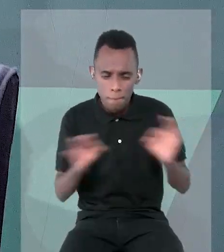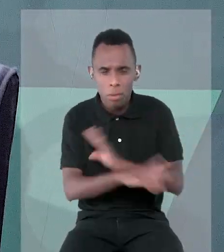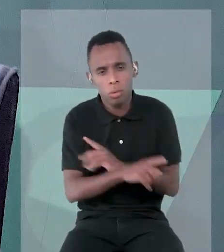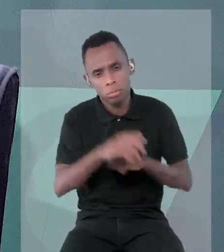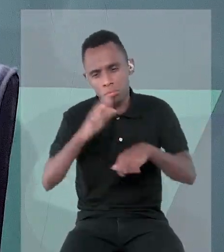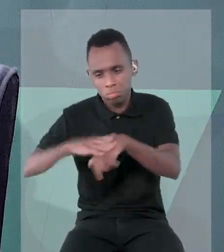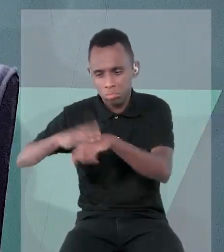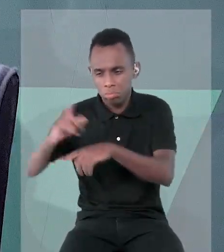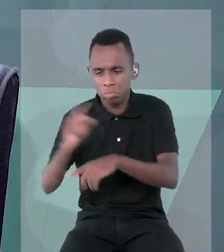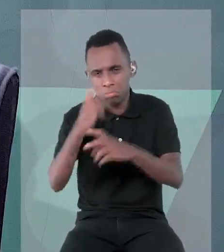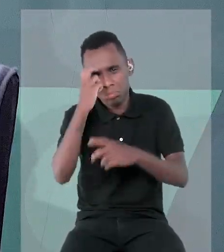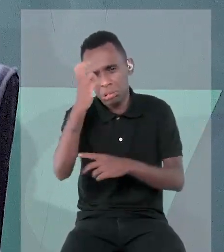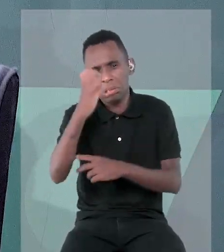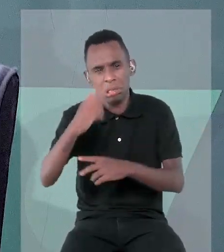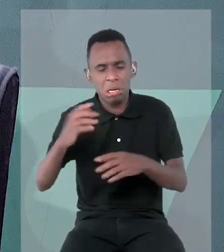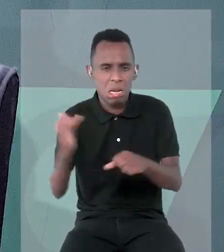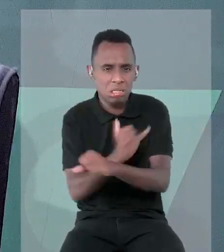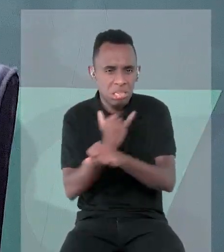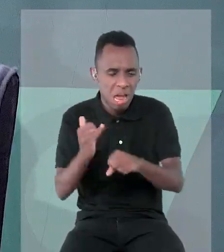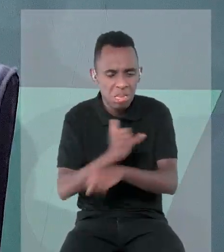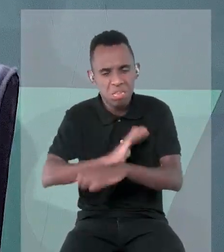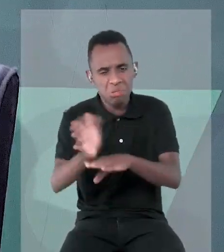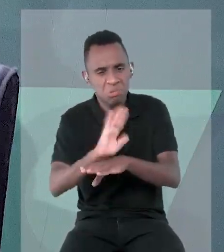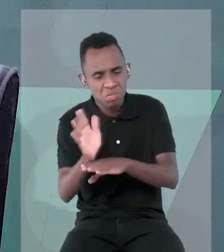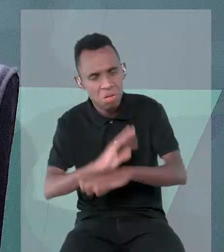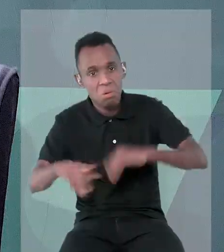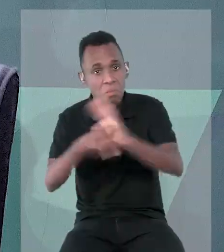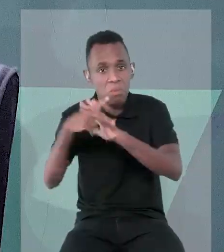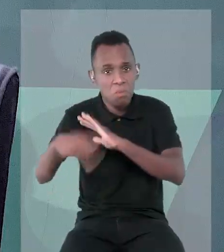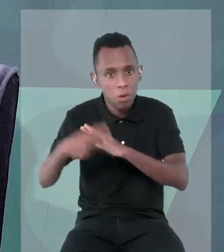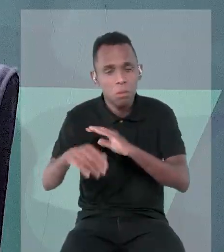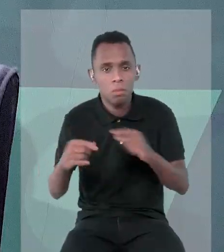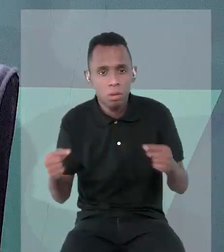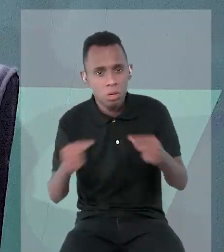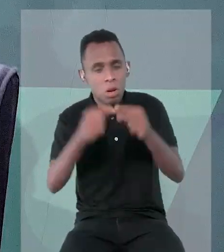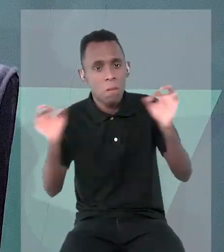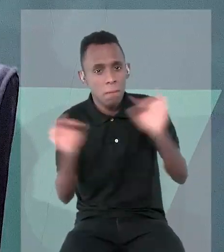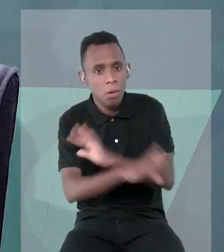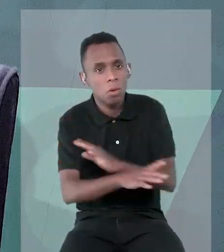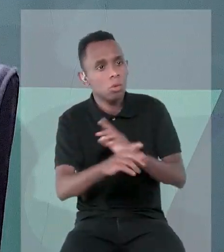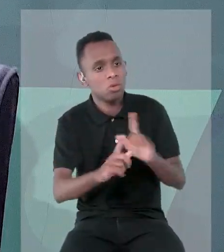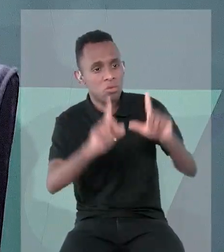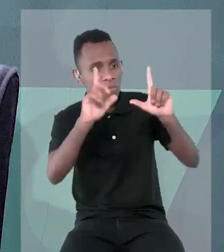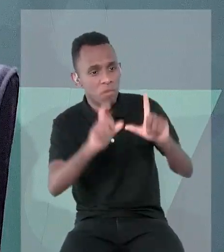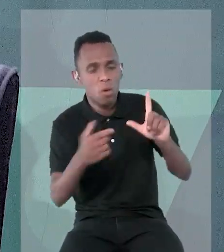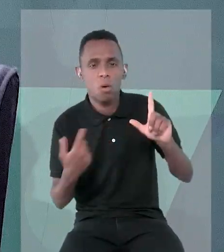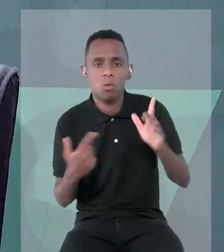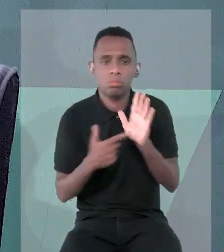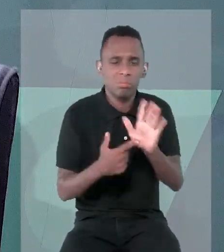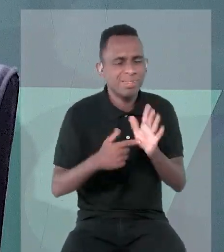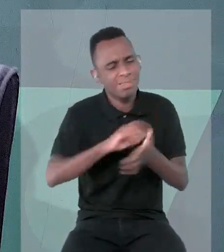gênio do cinema, ele trouxe umas técnicas, né, muito específicas, de usar um teleprompter, de mostrar as fotos, sem entrevistar o